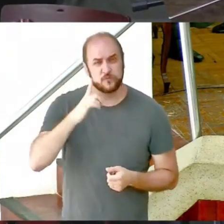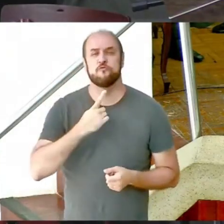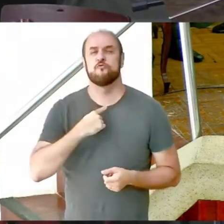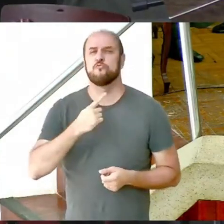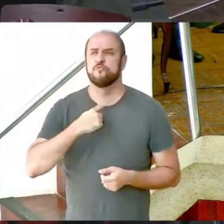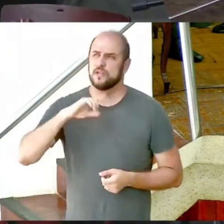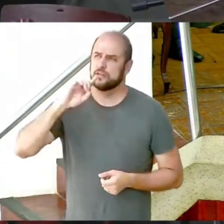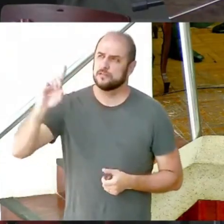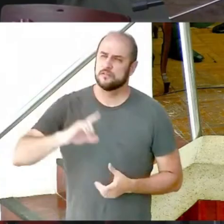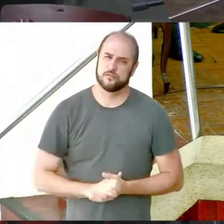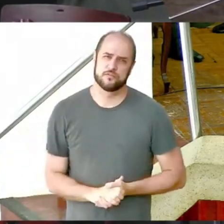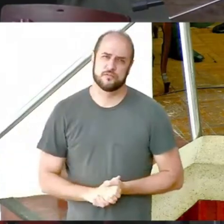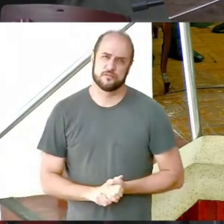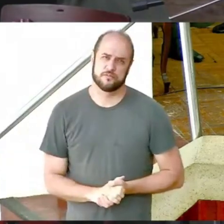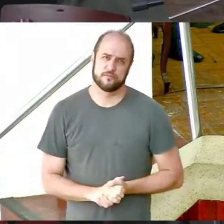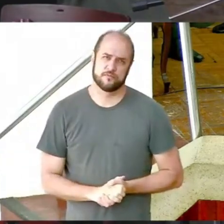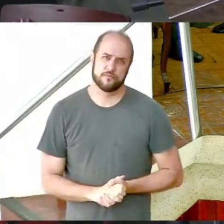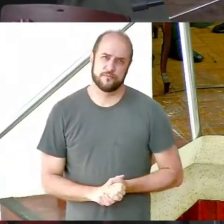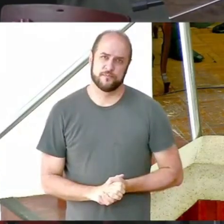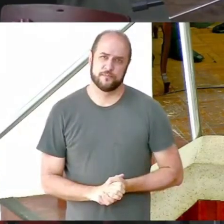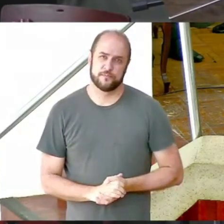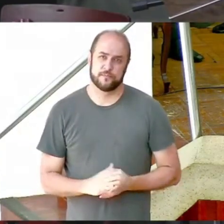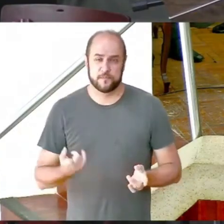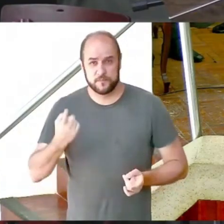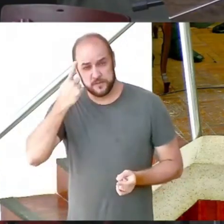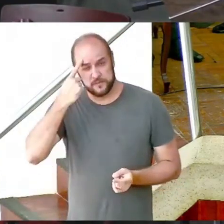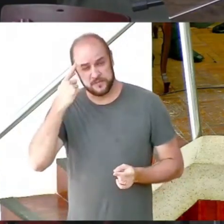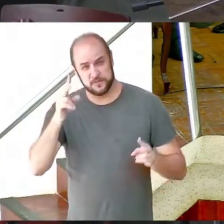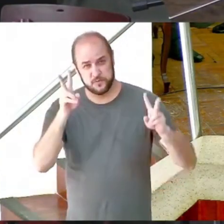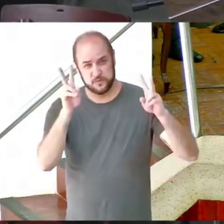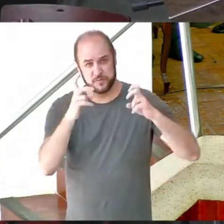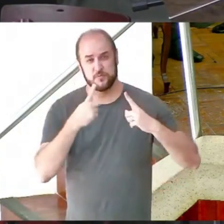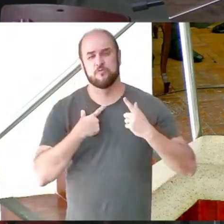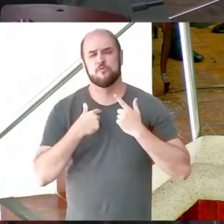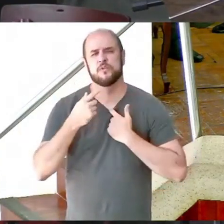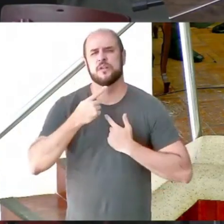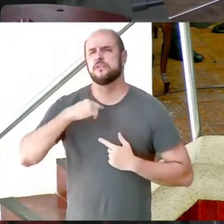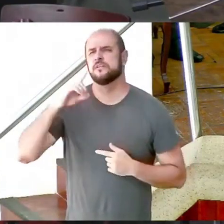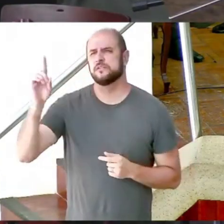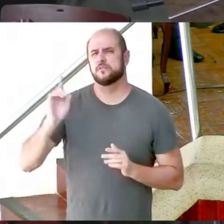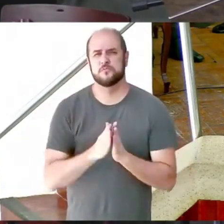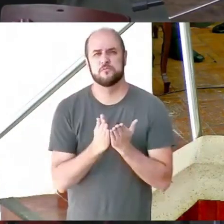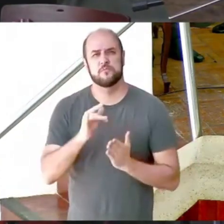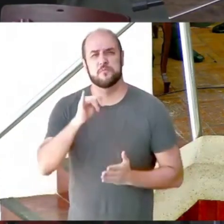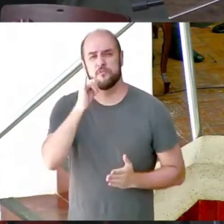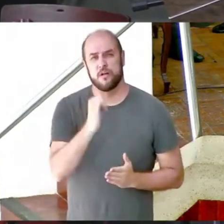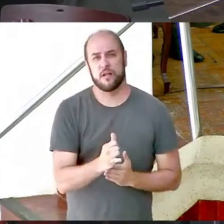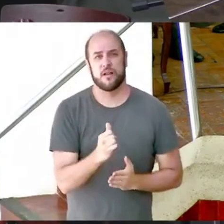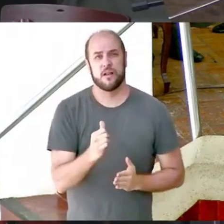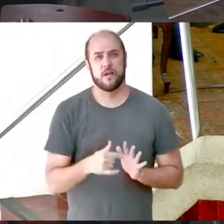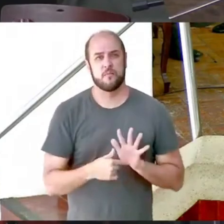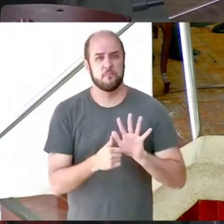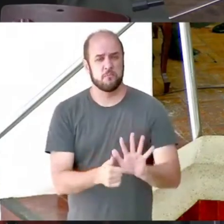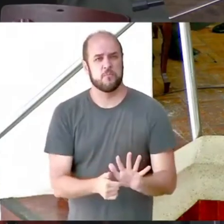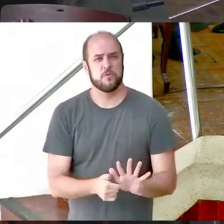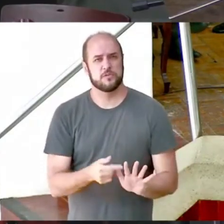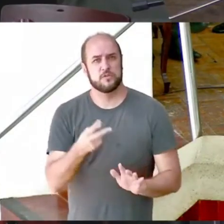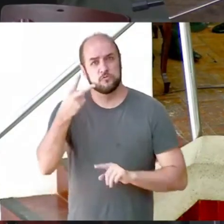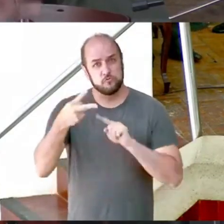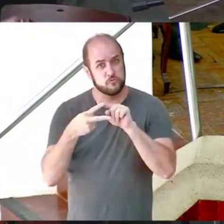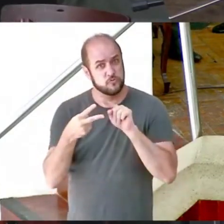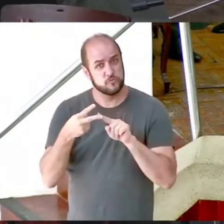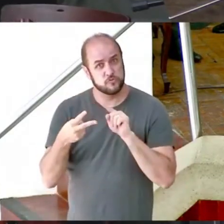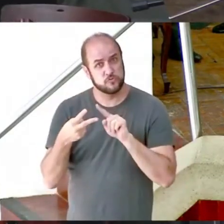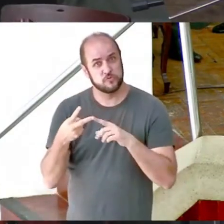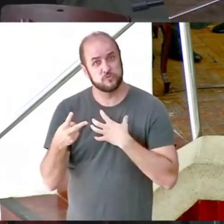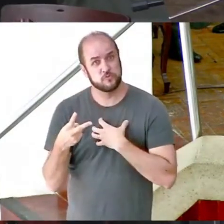Deus. E a respeito do tema vontade de Deus, a Escritura Sagrada nos mostra pelo menos 2 aspectos